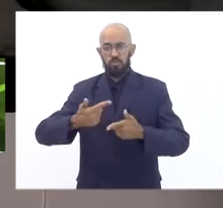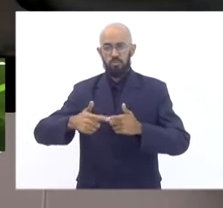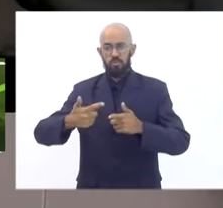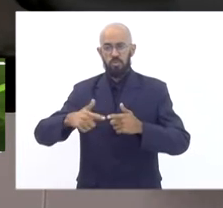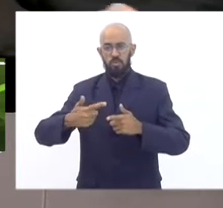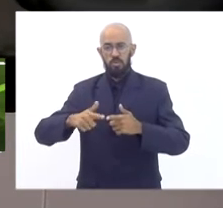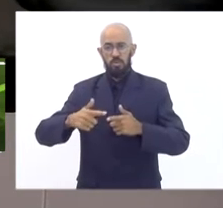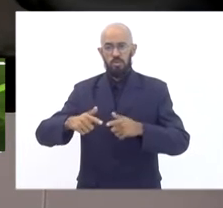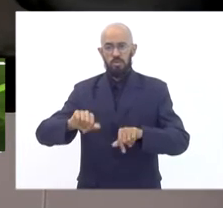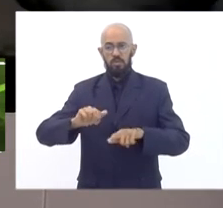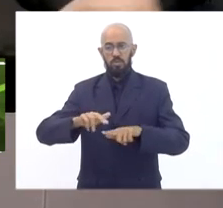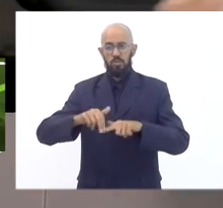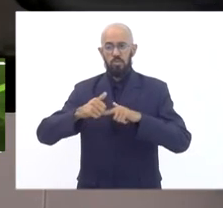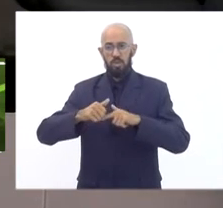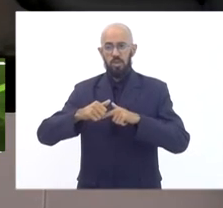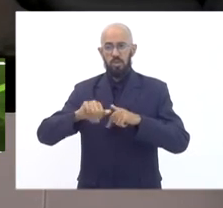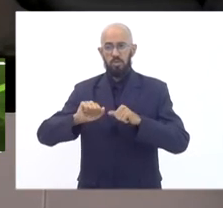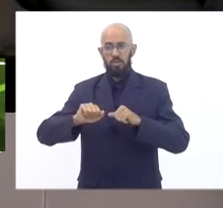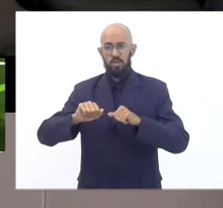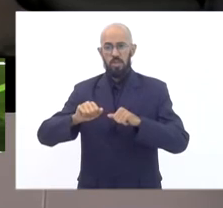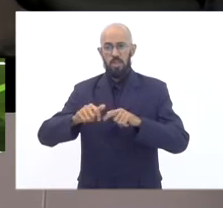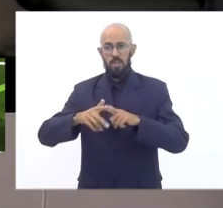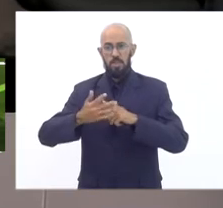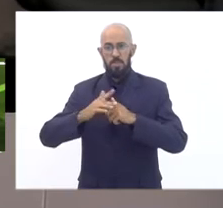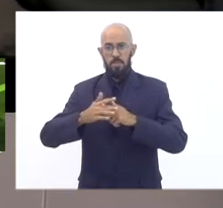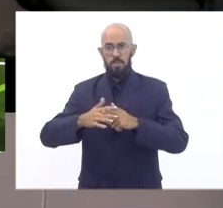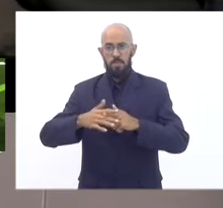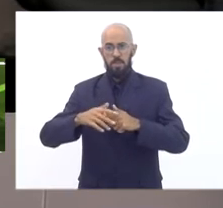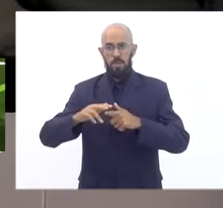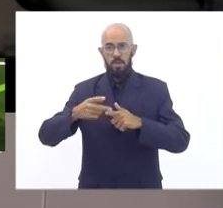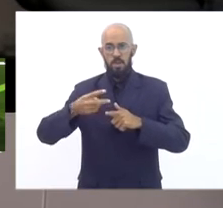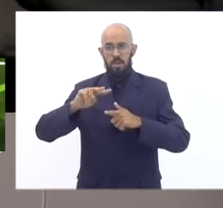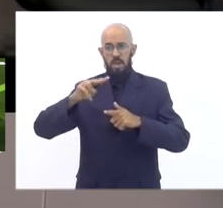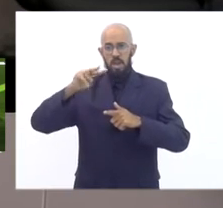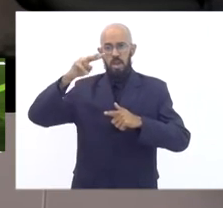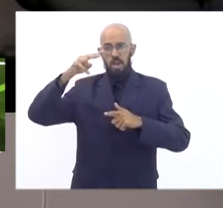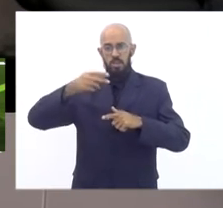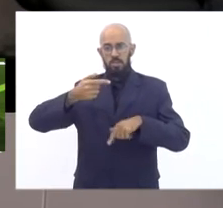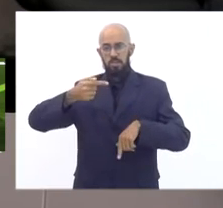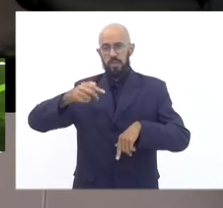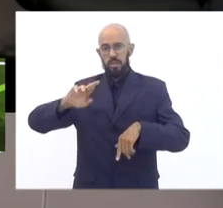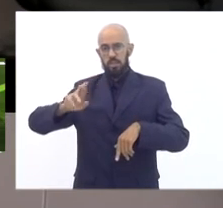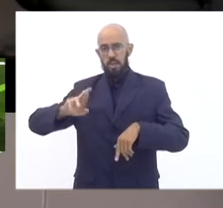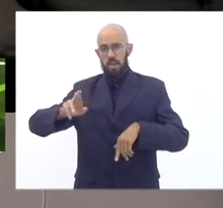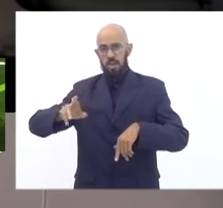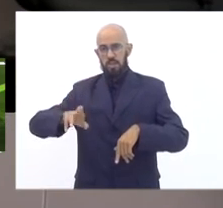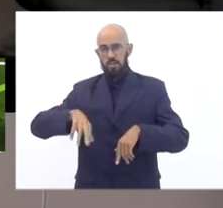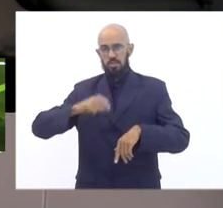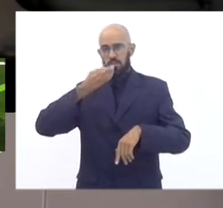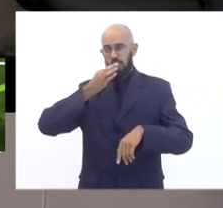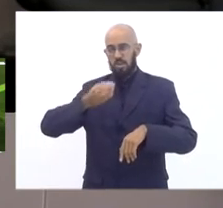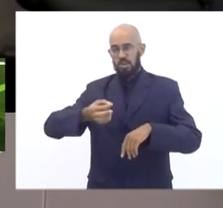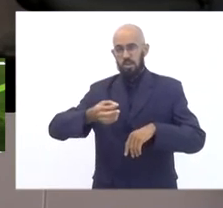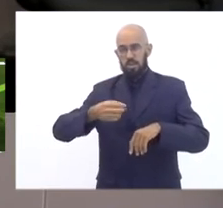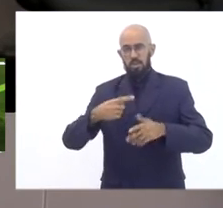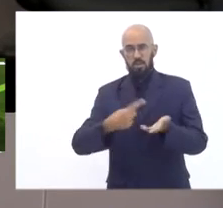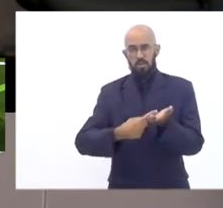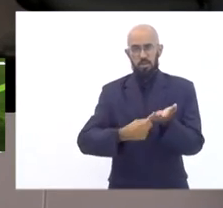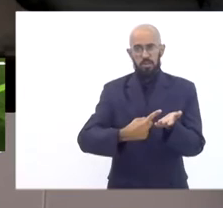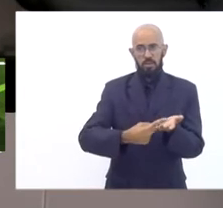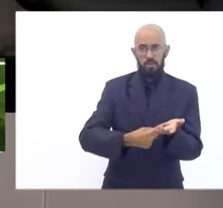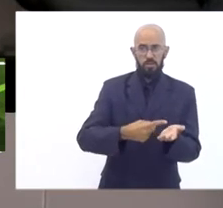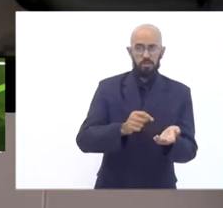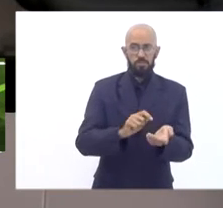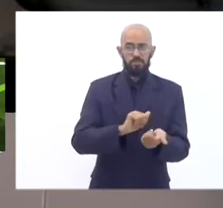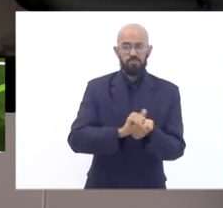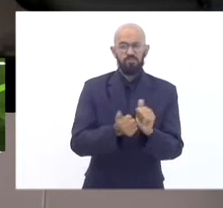da aplicação da tarifa reajustada no valor de R$ 7,00, sugerindo, por exemplo, a negociação com a concessionária para a implantação de uma